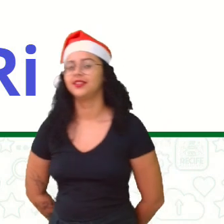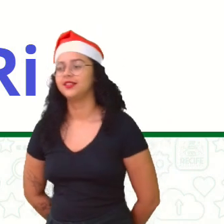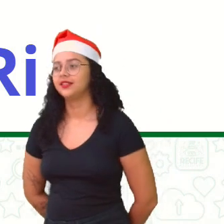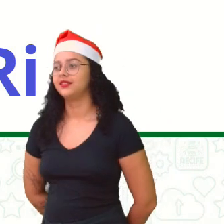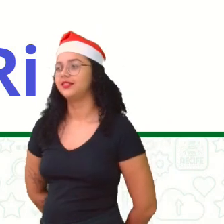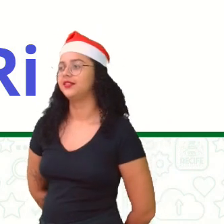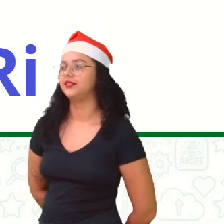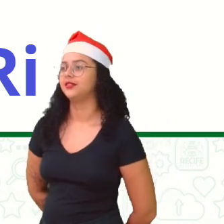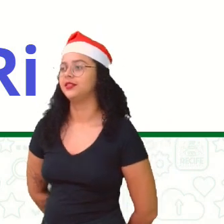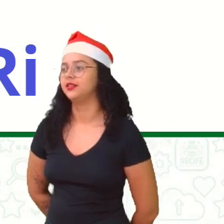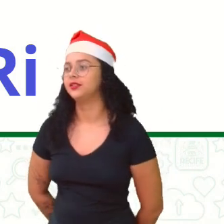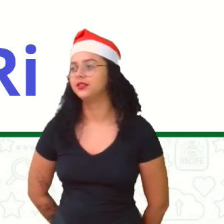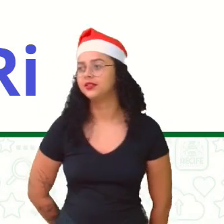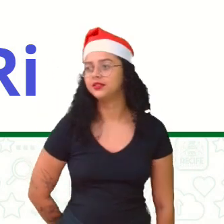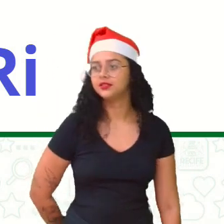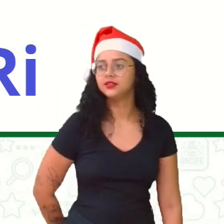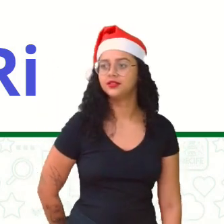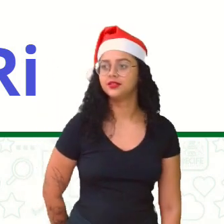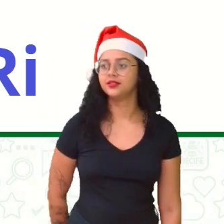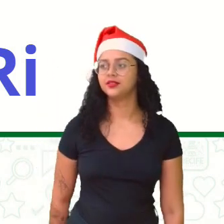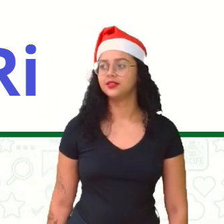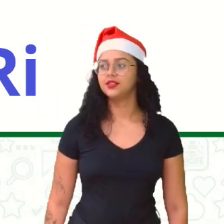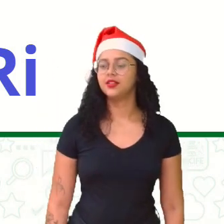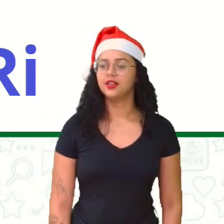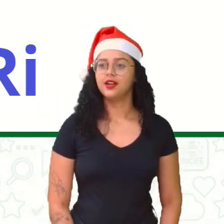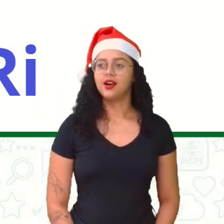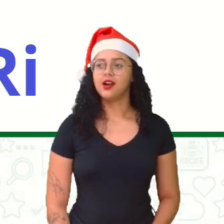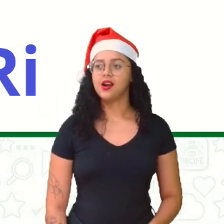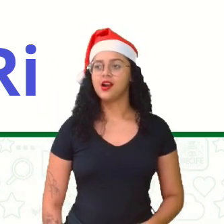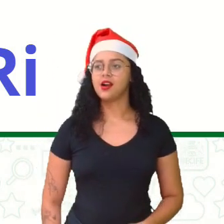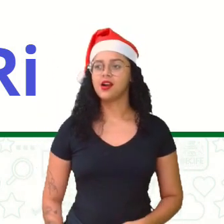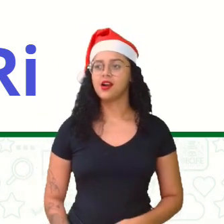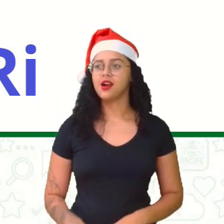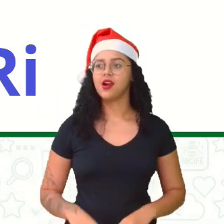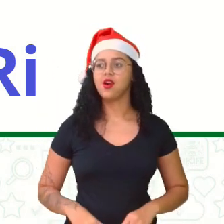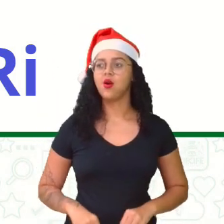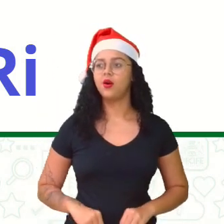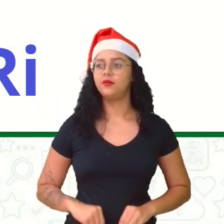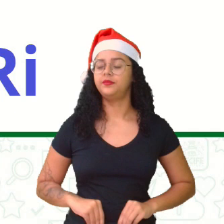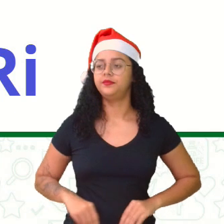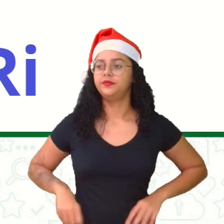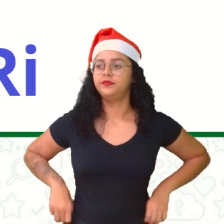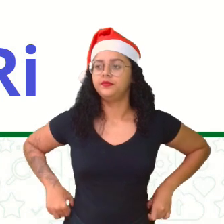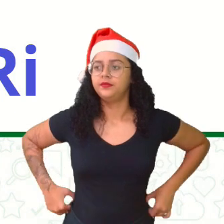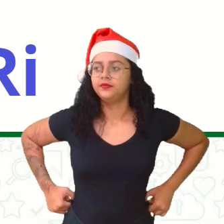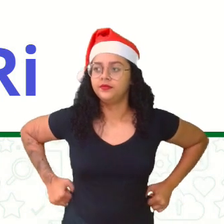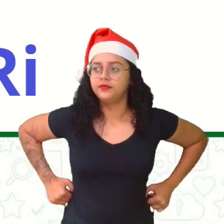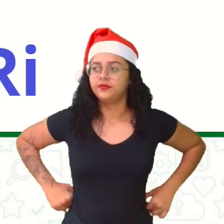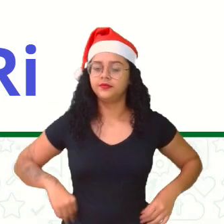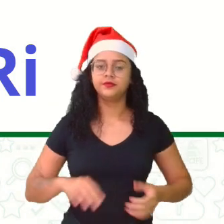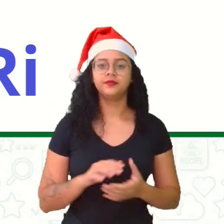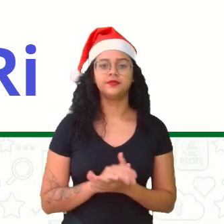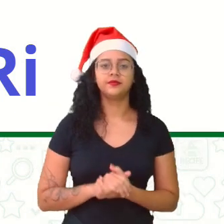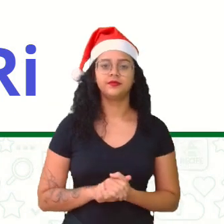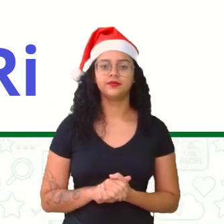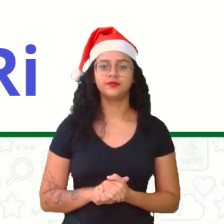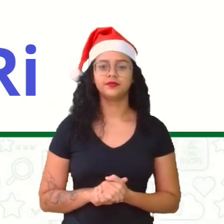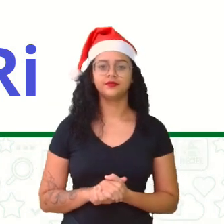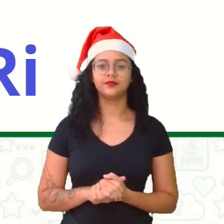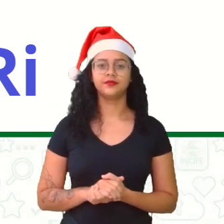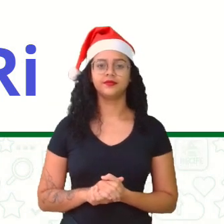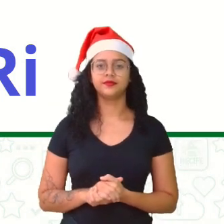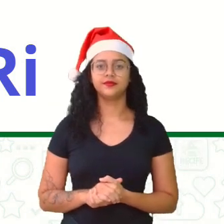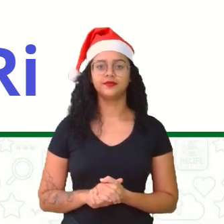Vê, escuta aí, pai. É emoção. É emoção. Tu fala, chegou a nova fórmula.